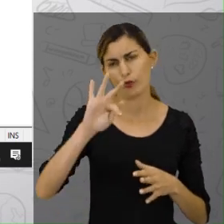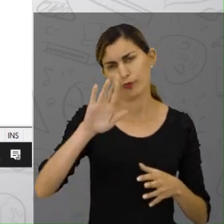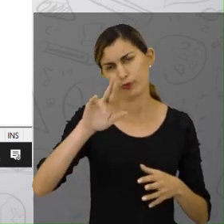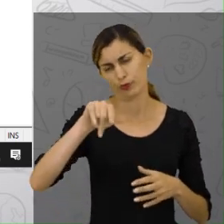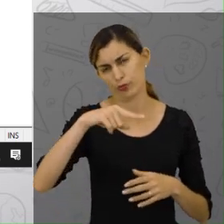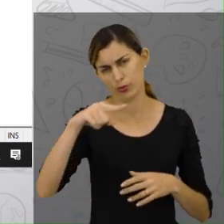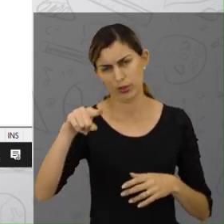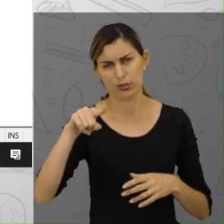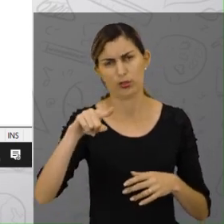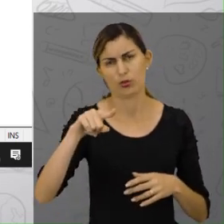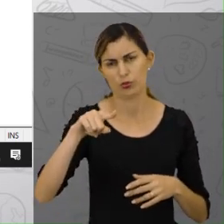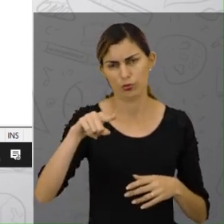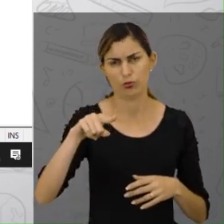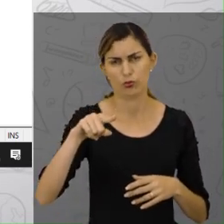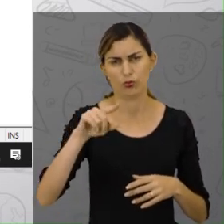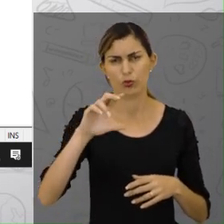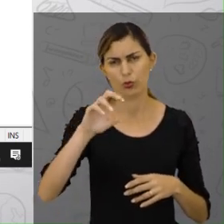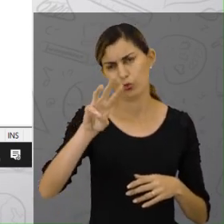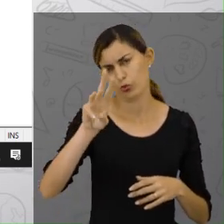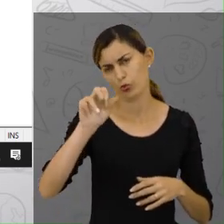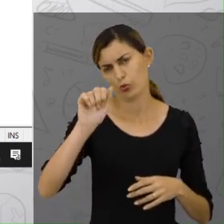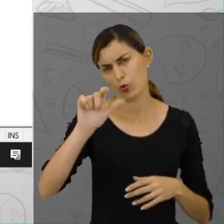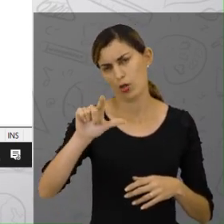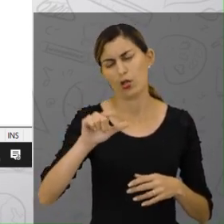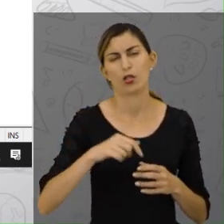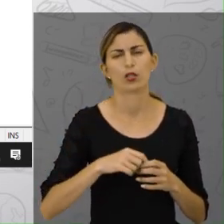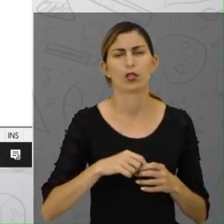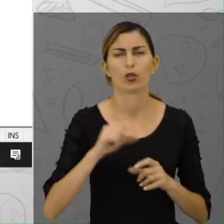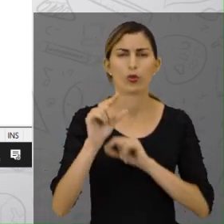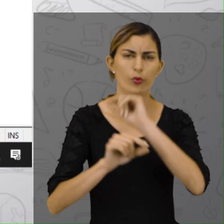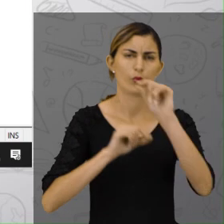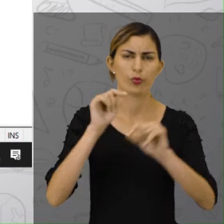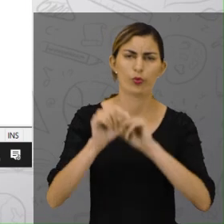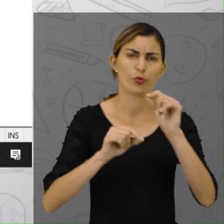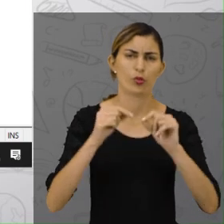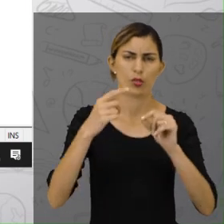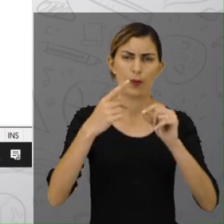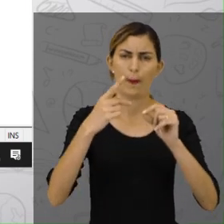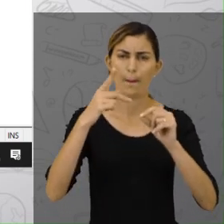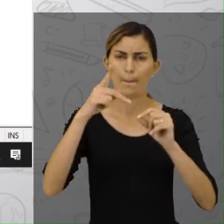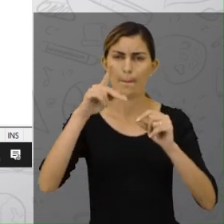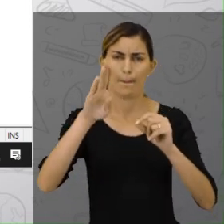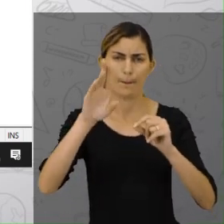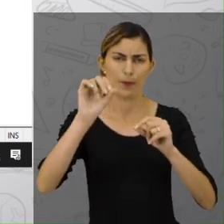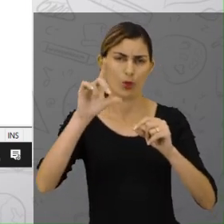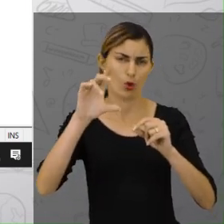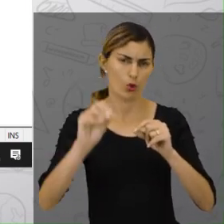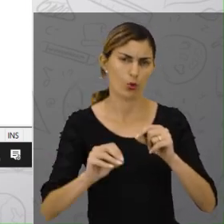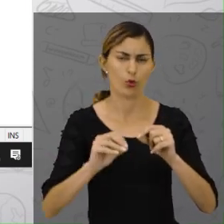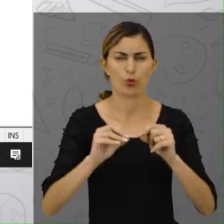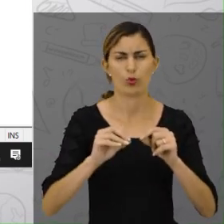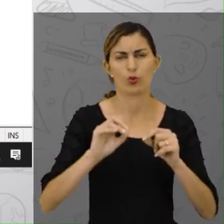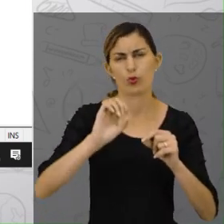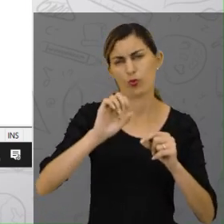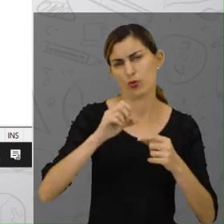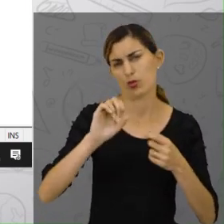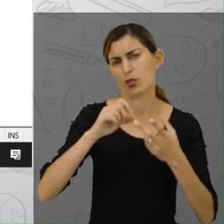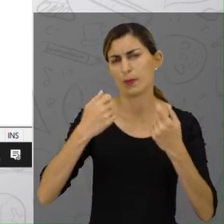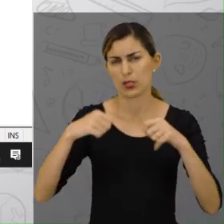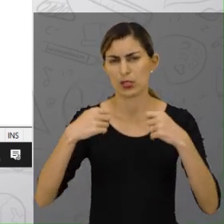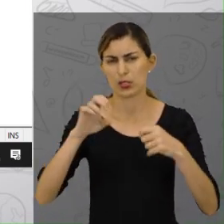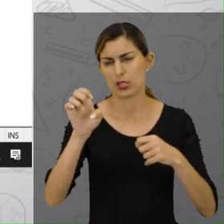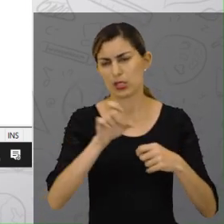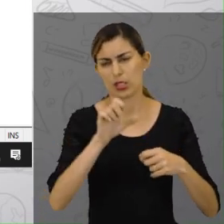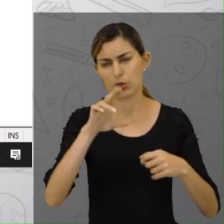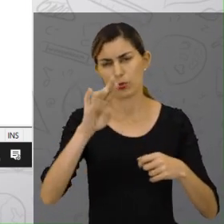a função do while é que esse bloco aqui seja